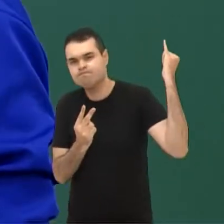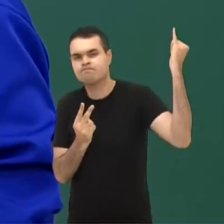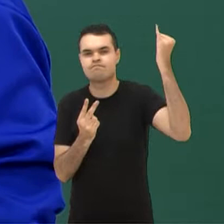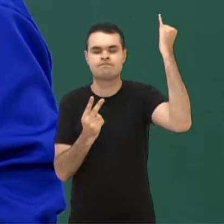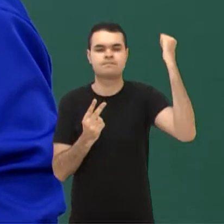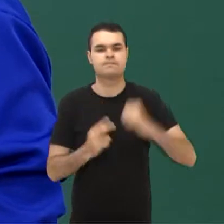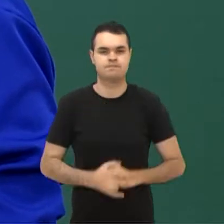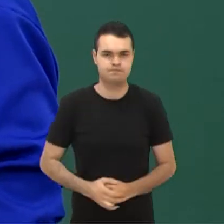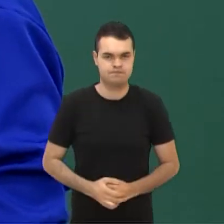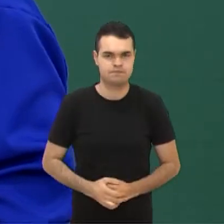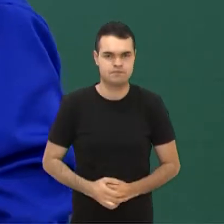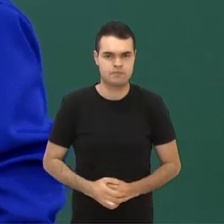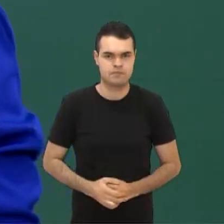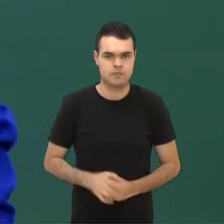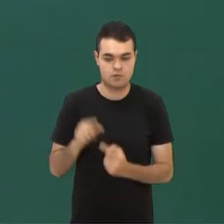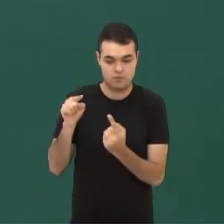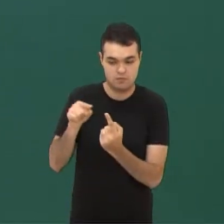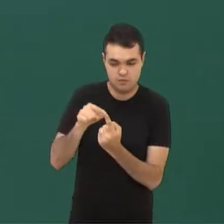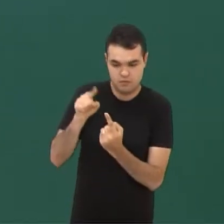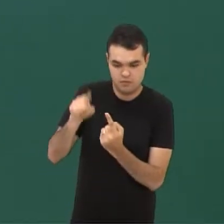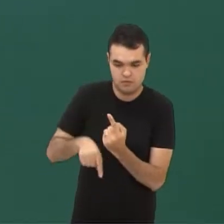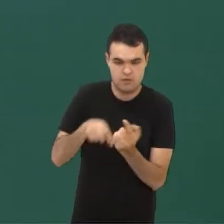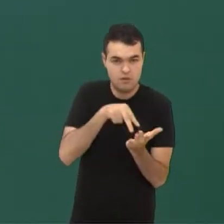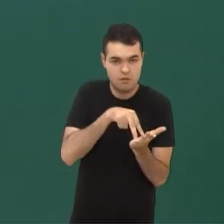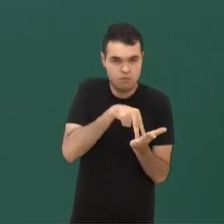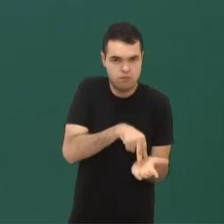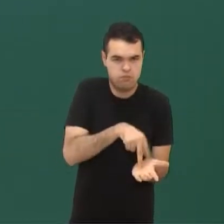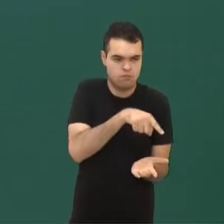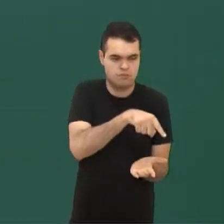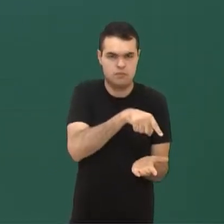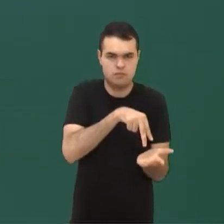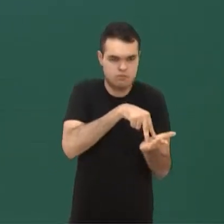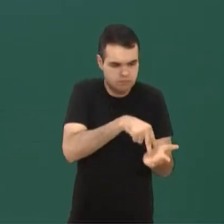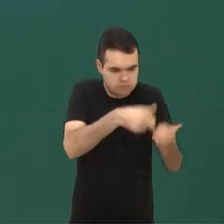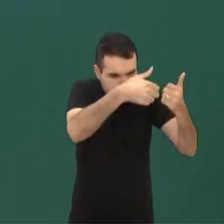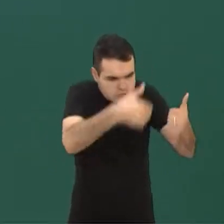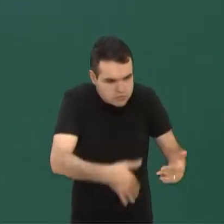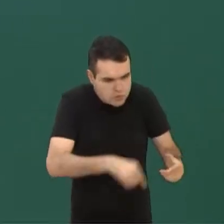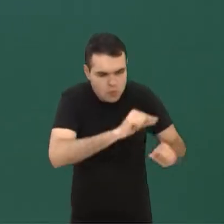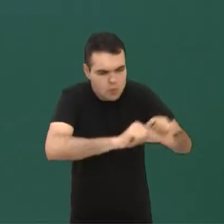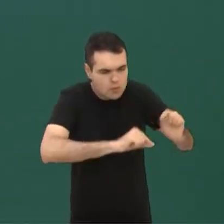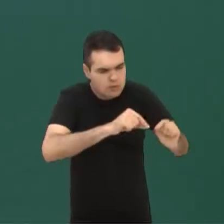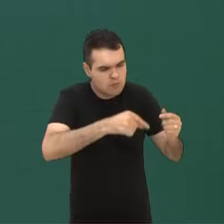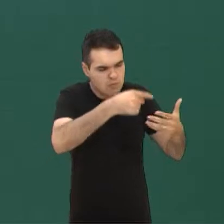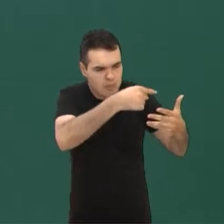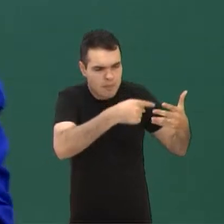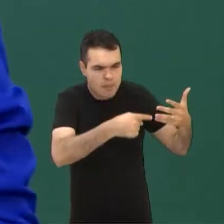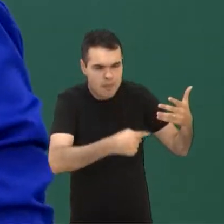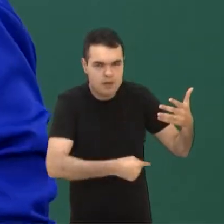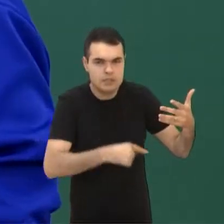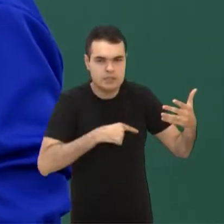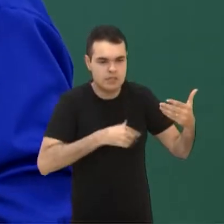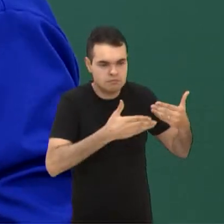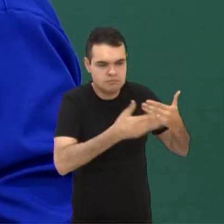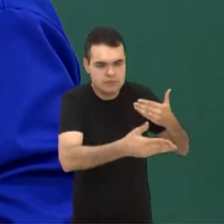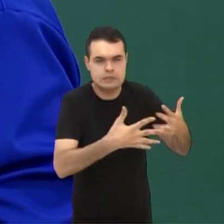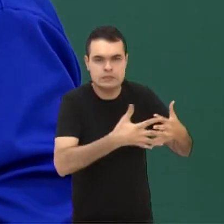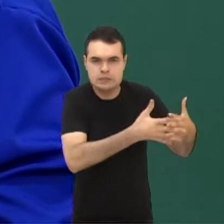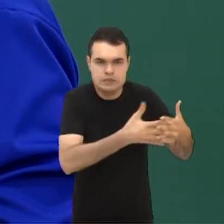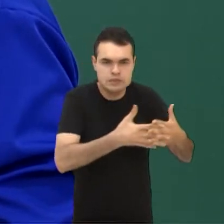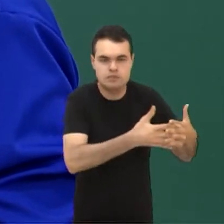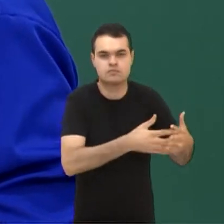Nosso primeiro objetivo, fundamentar o positivismo e suas implicações. E o segundo grande objetivo